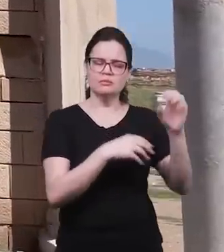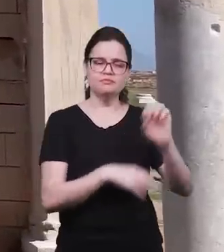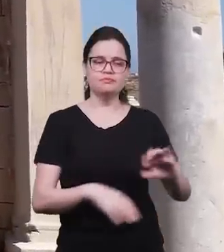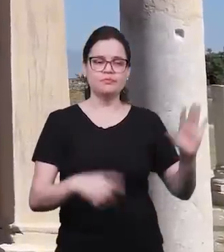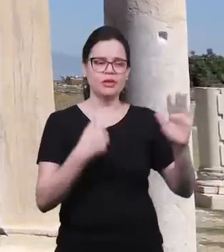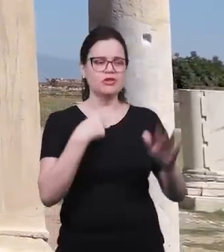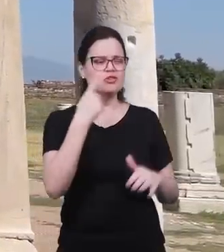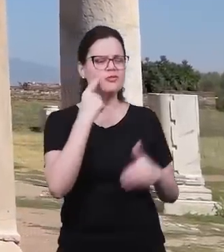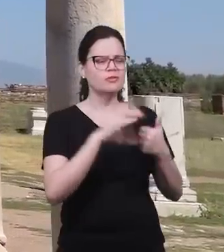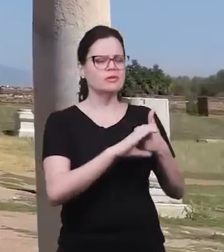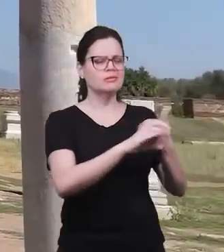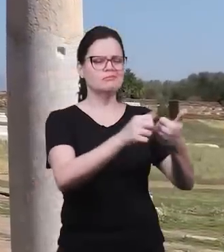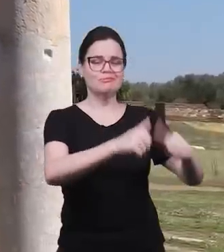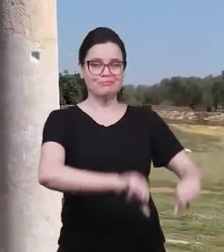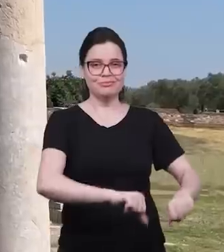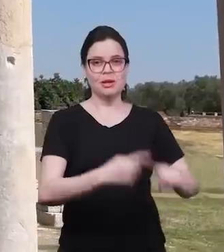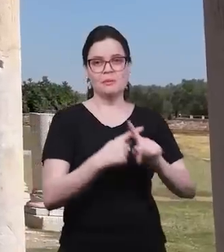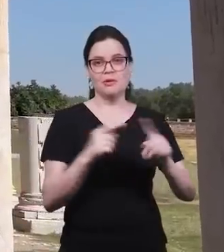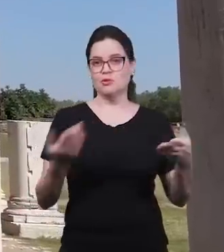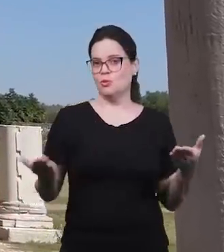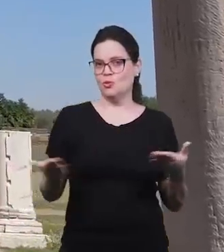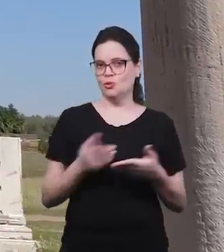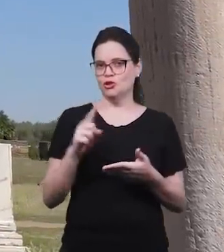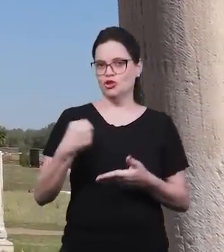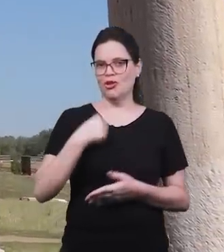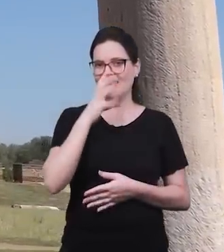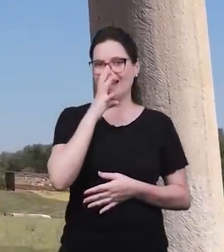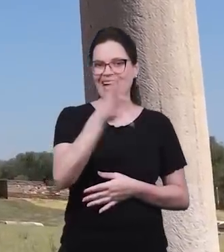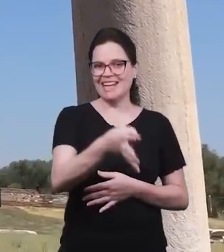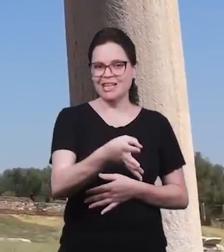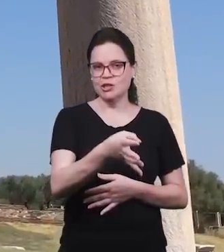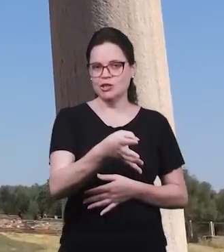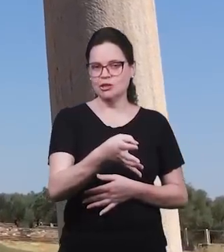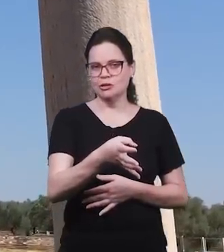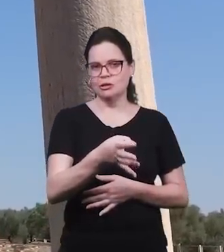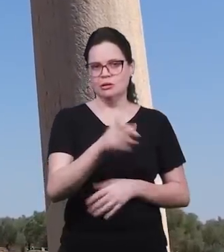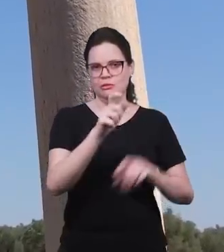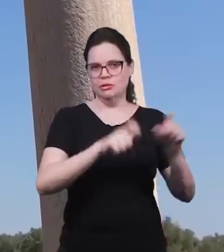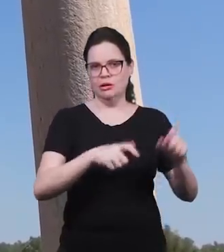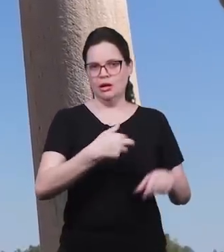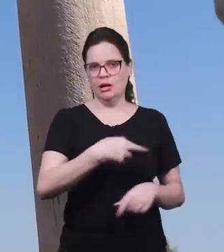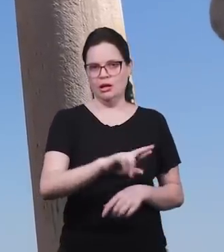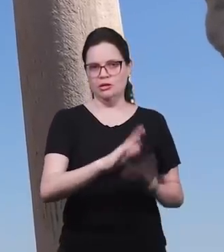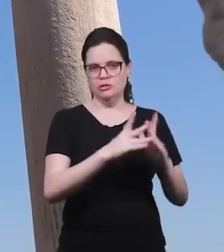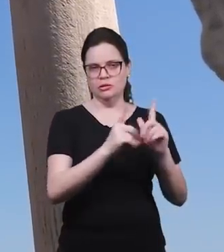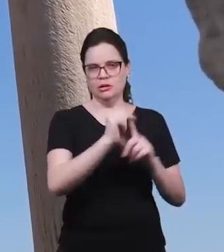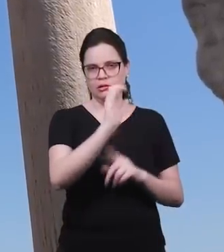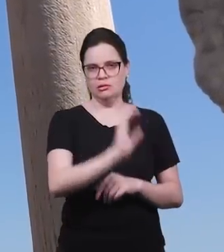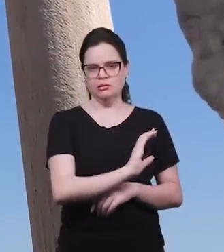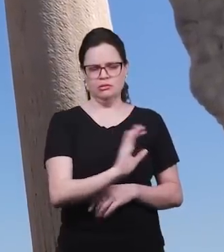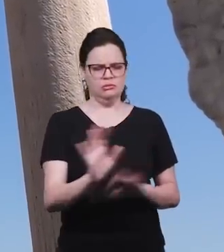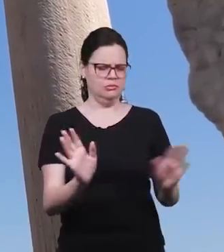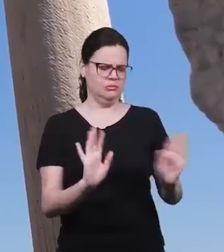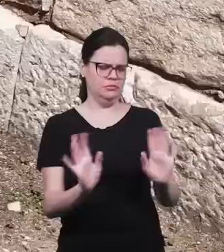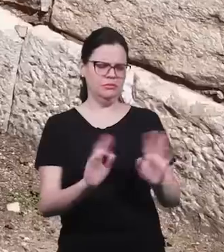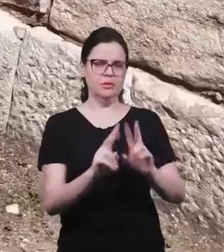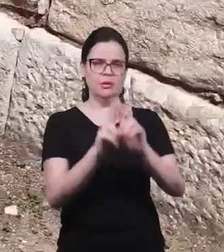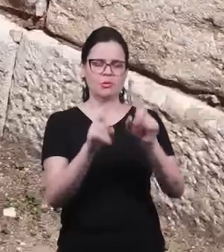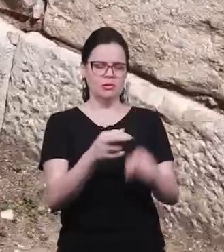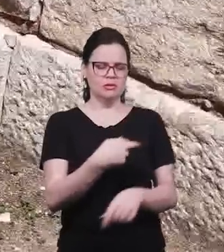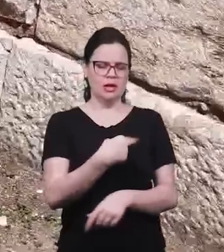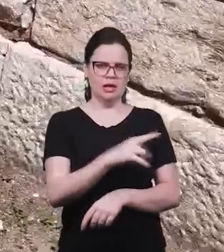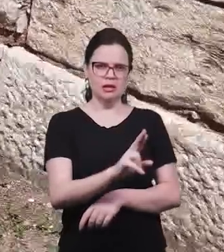Mas a nossa palavra aqui não é uma crítica a nenhuma religião. Quando nós falamos de religião, nós estamos